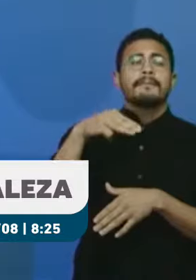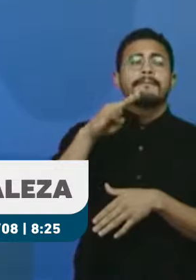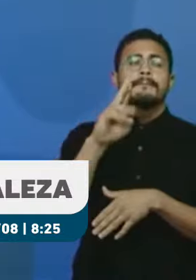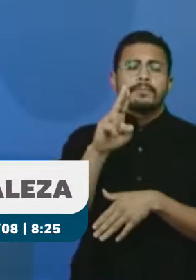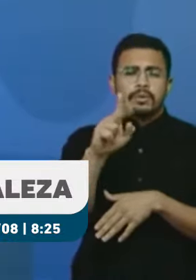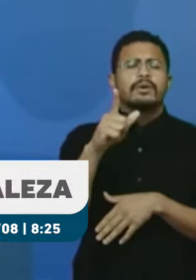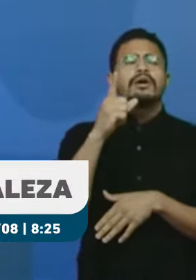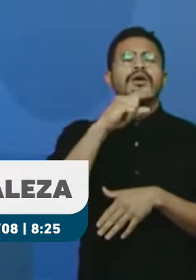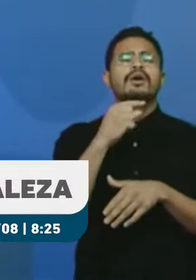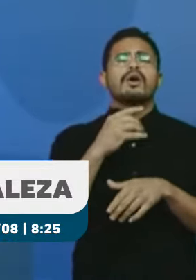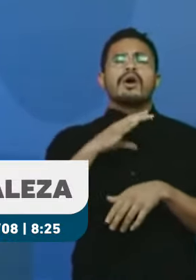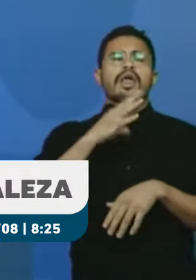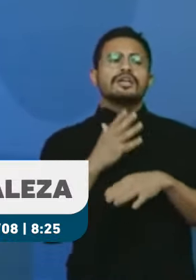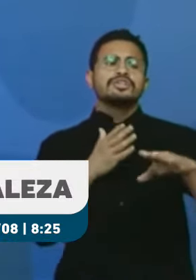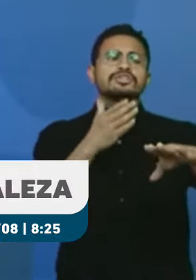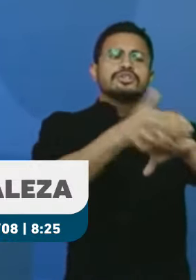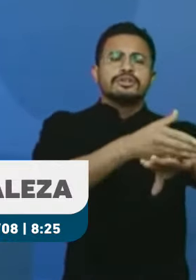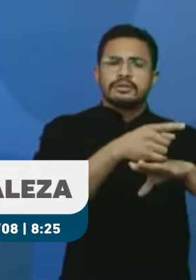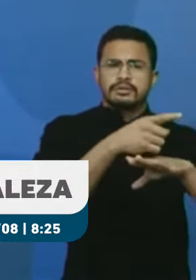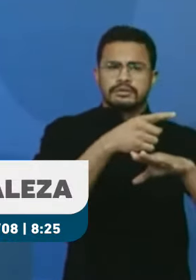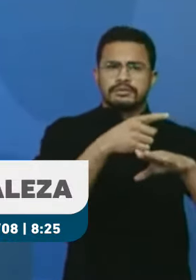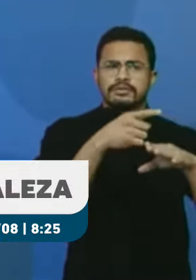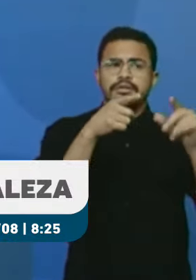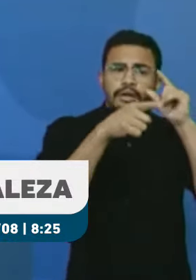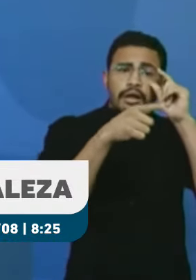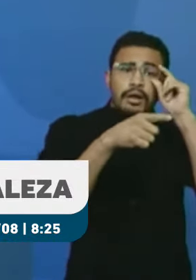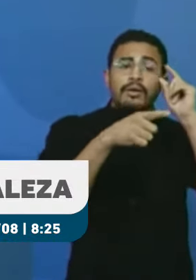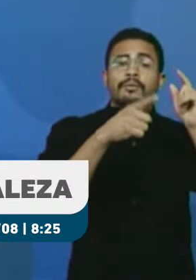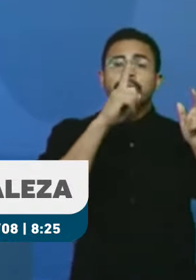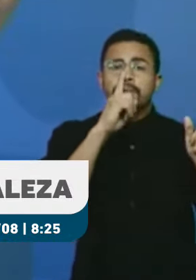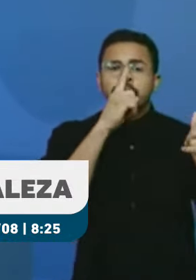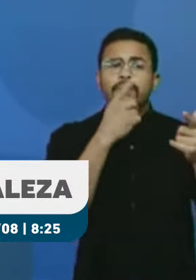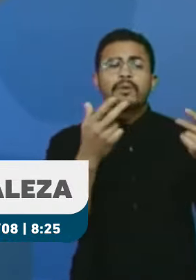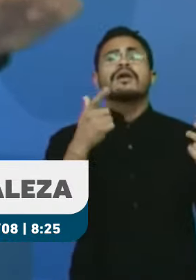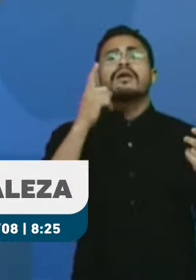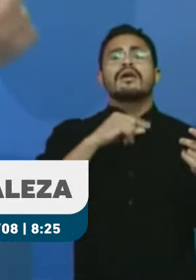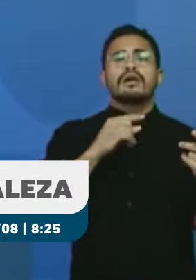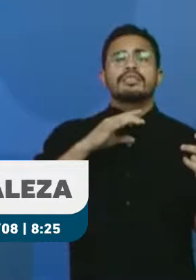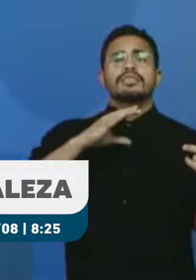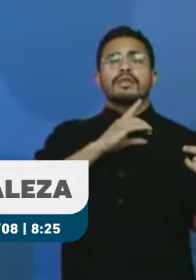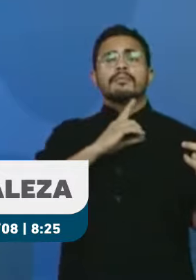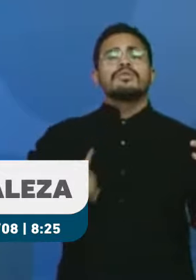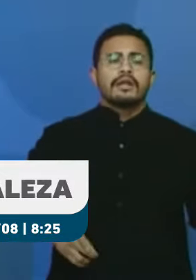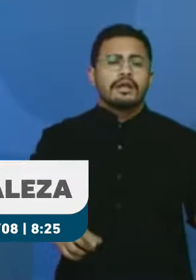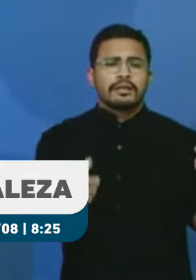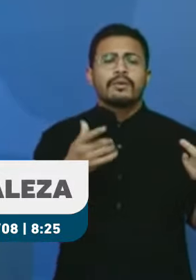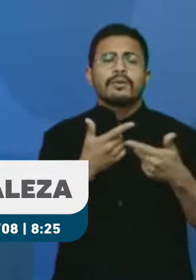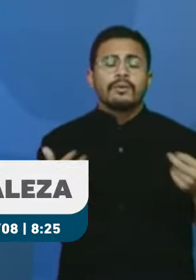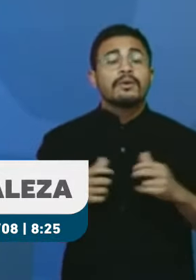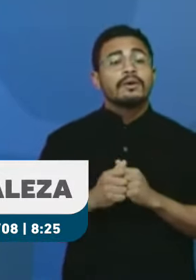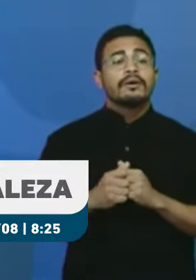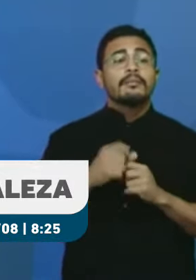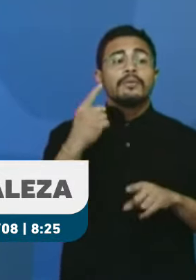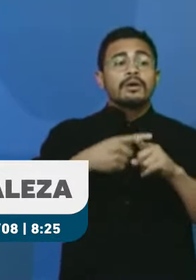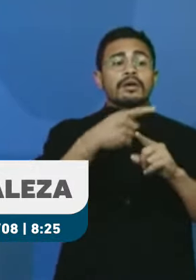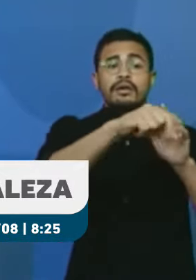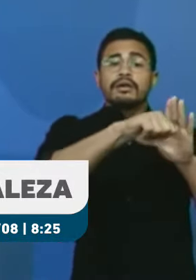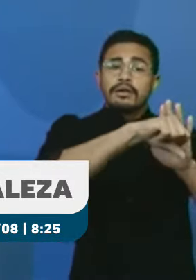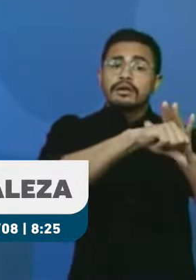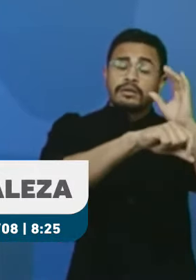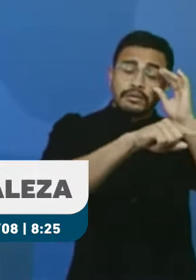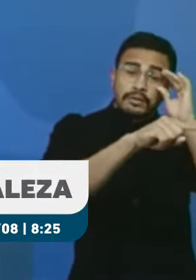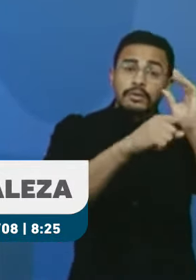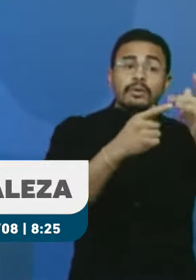atelar o único Deputado que foi colocou e deu a cara tapa para mostrar que as facções criminosas determinaram que o comércio não